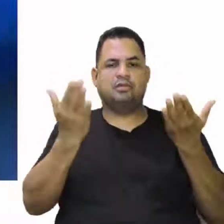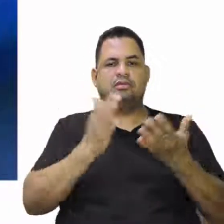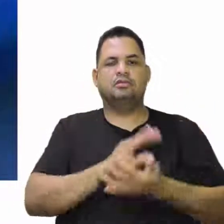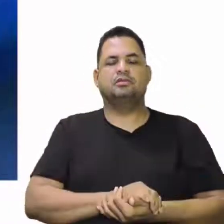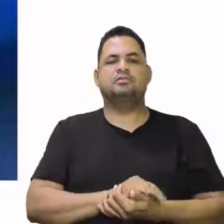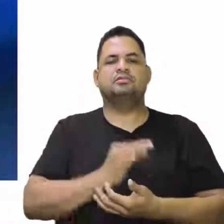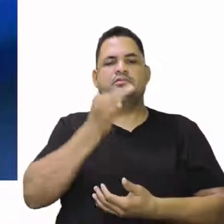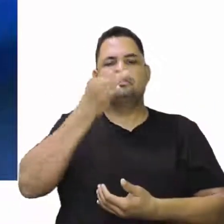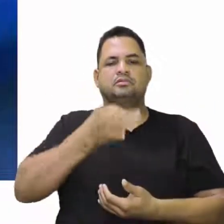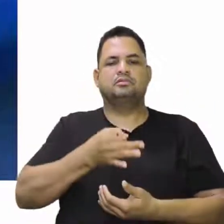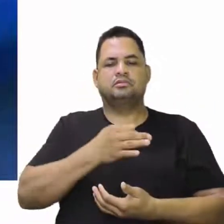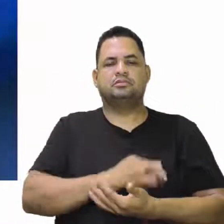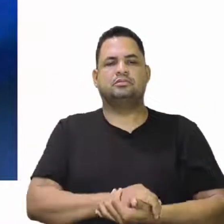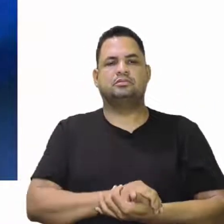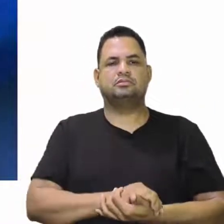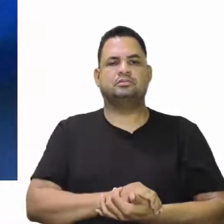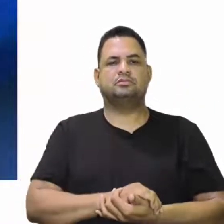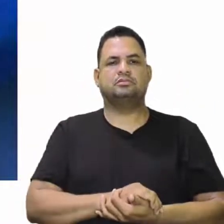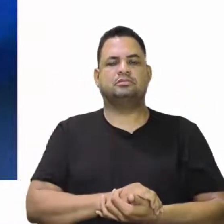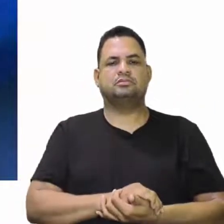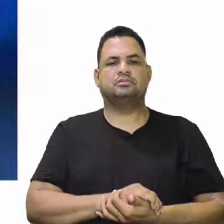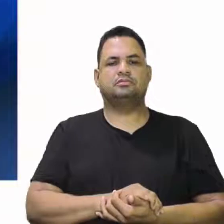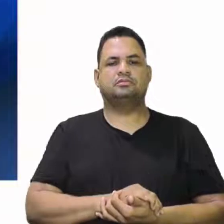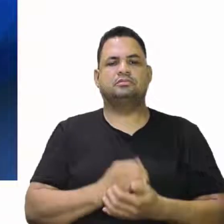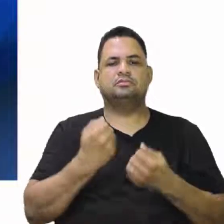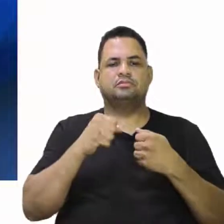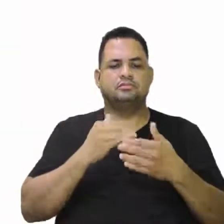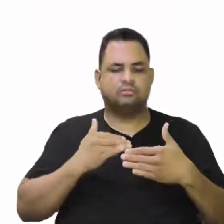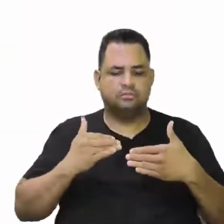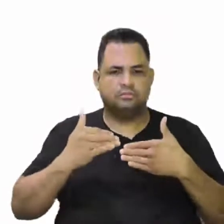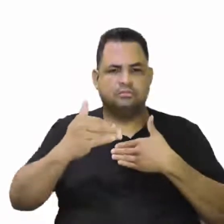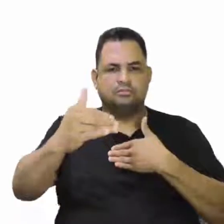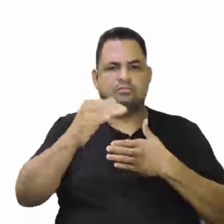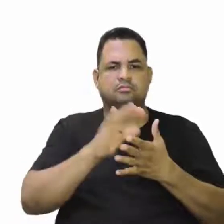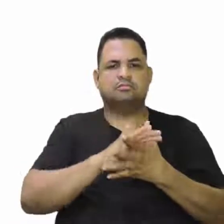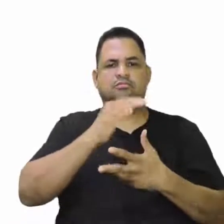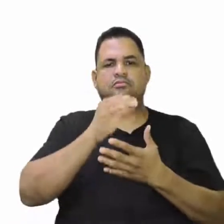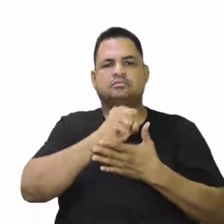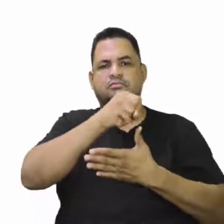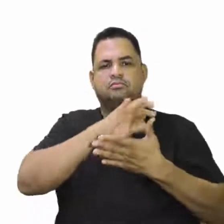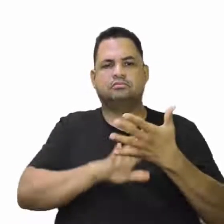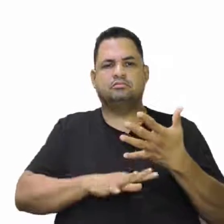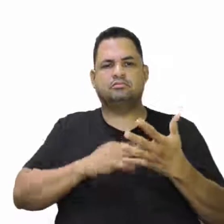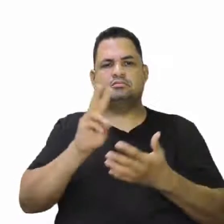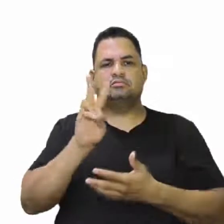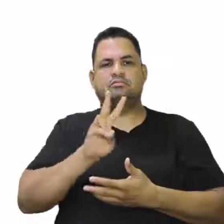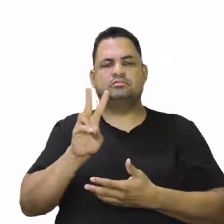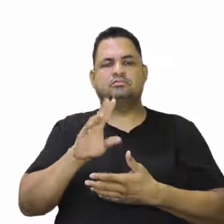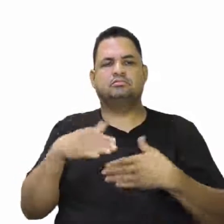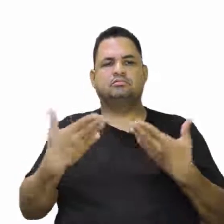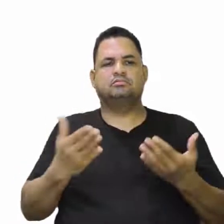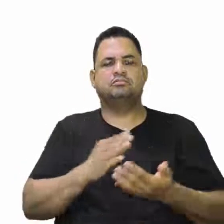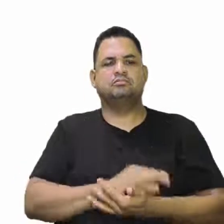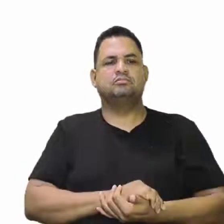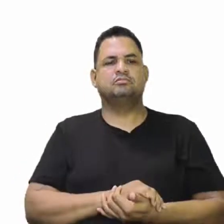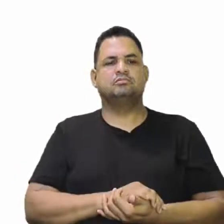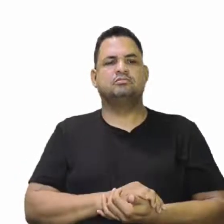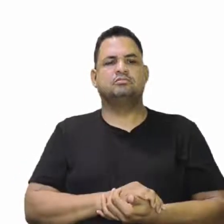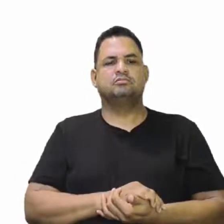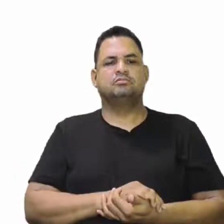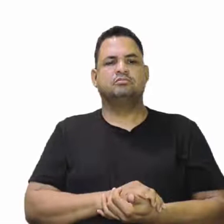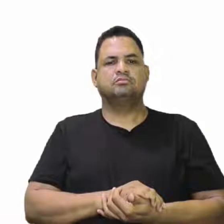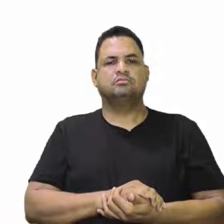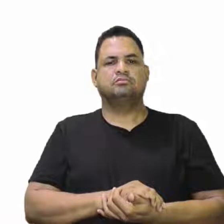Certo? Tranquilos? Então vamos lá. Então podemos seguir agora com questões do vestibular? Olha aí, gente, lá